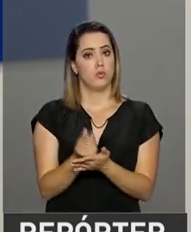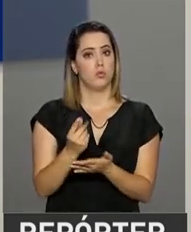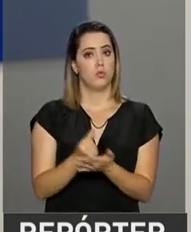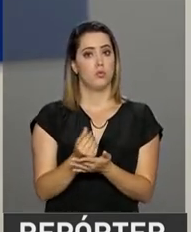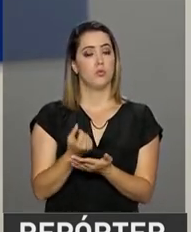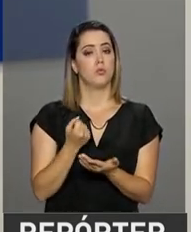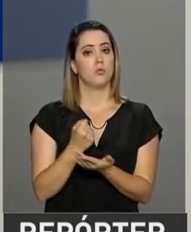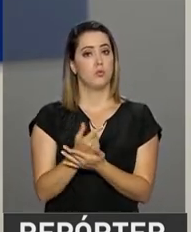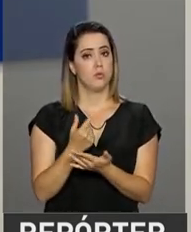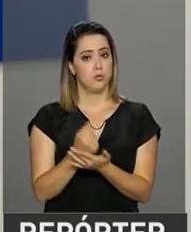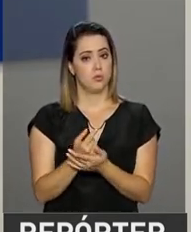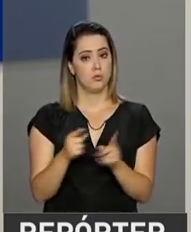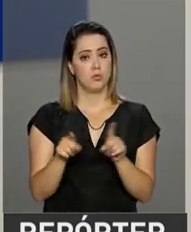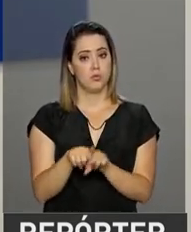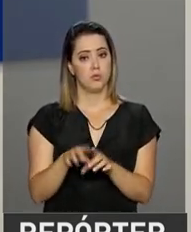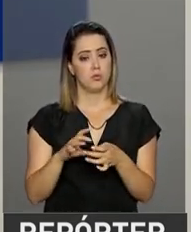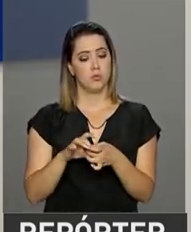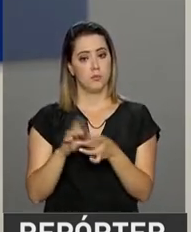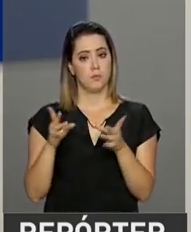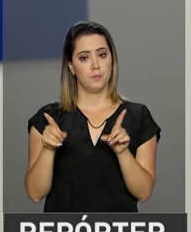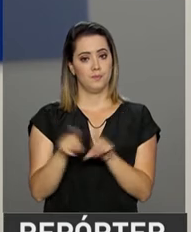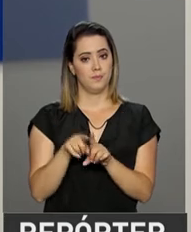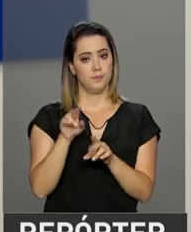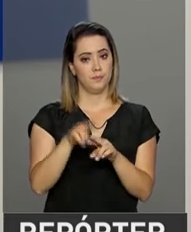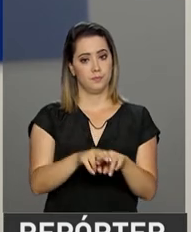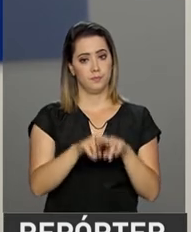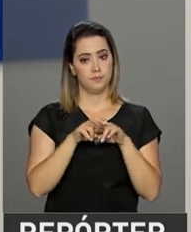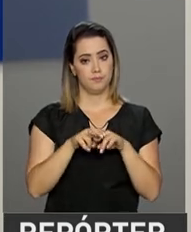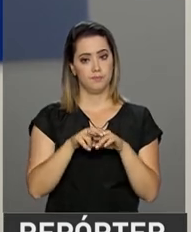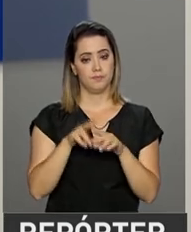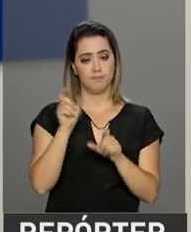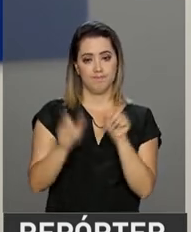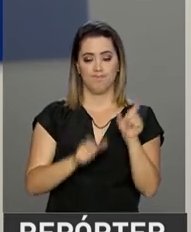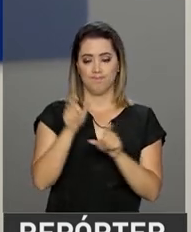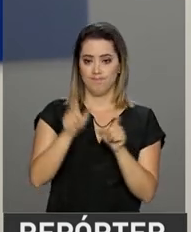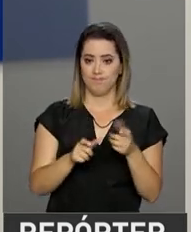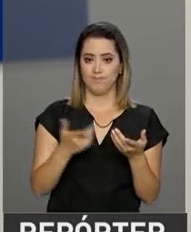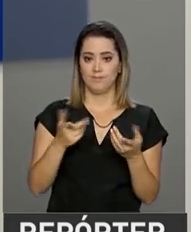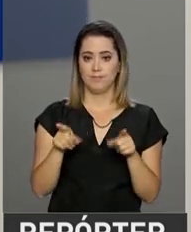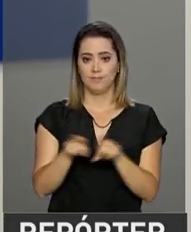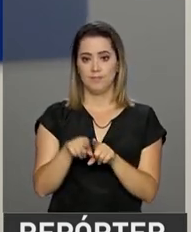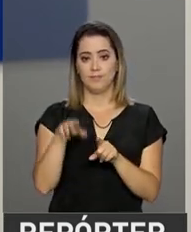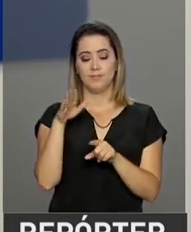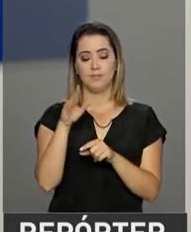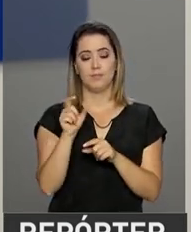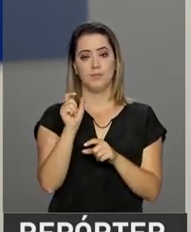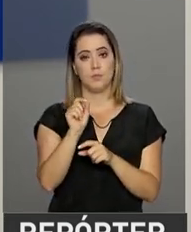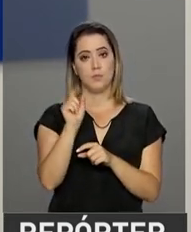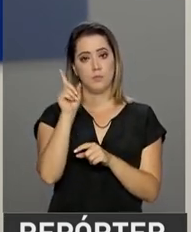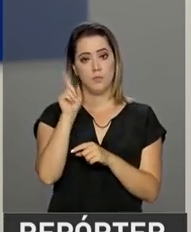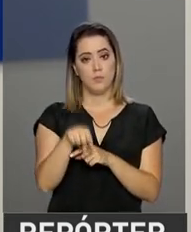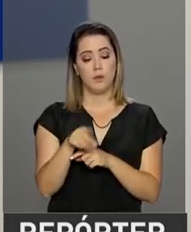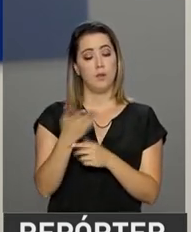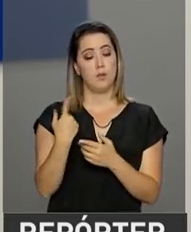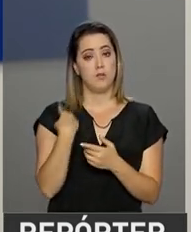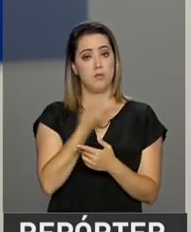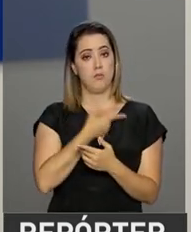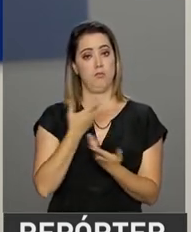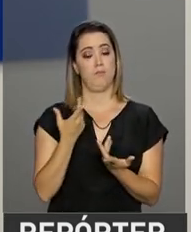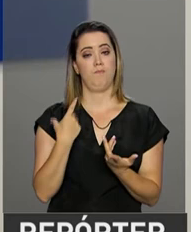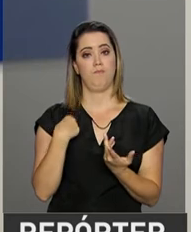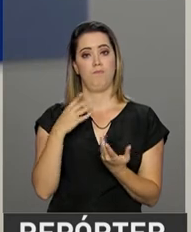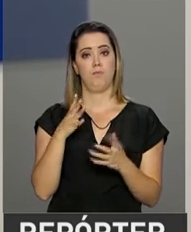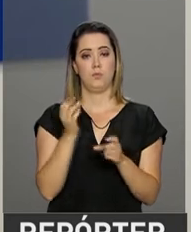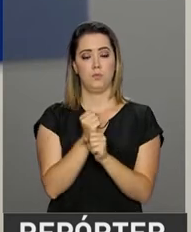inativas liberados para os beneficiários, para os segurados do FGTS, a gente calcula que